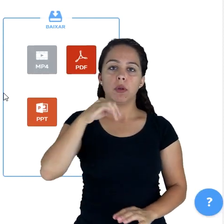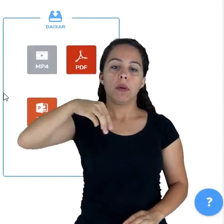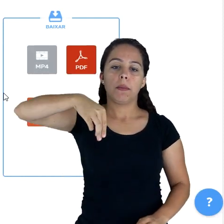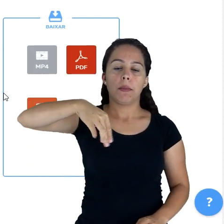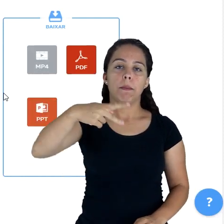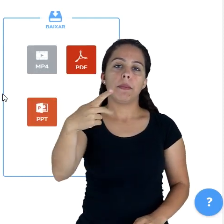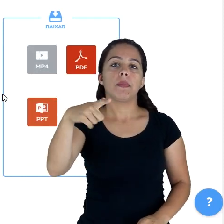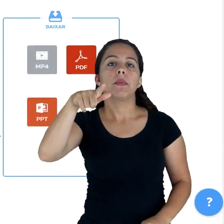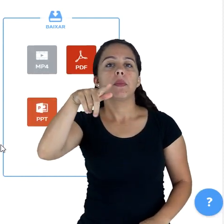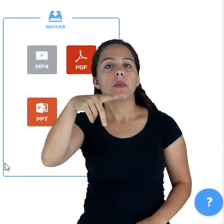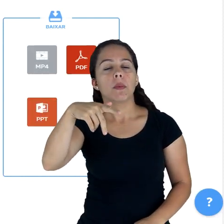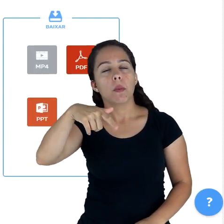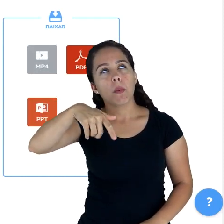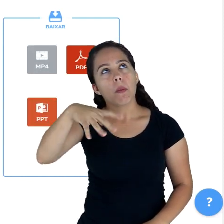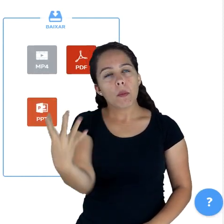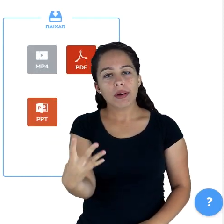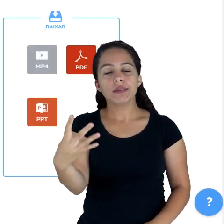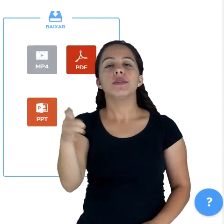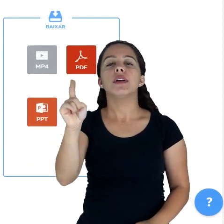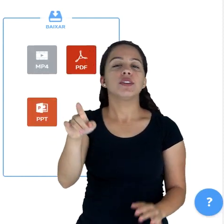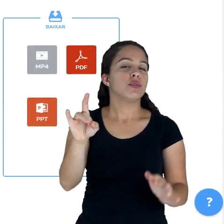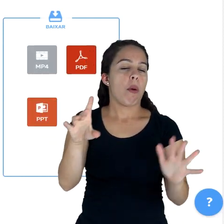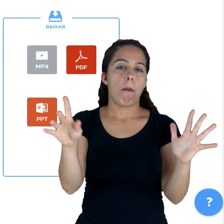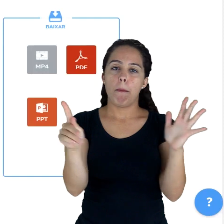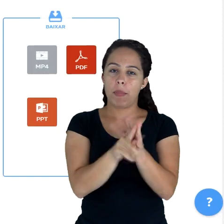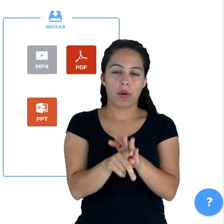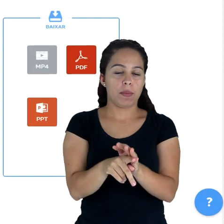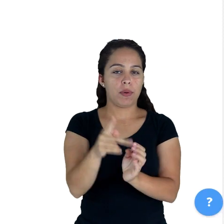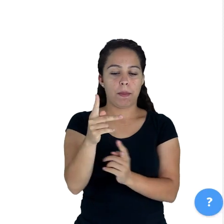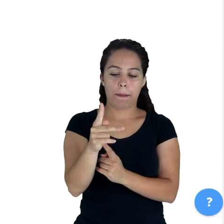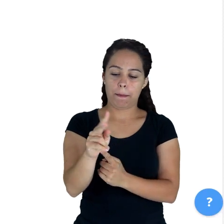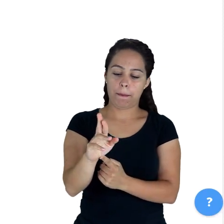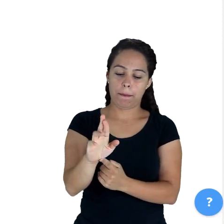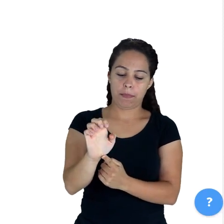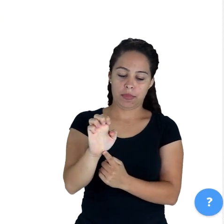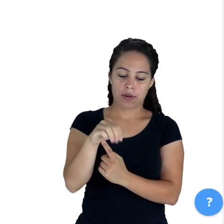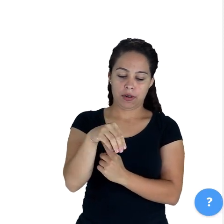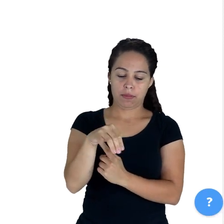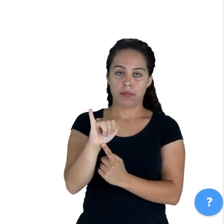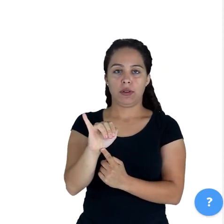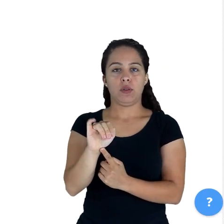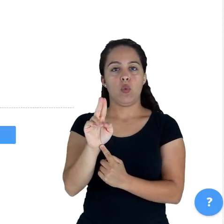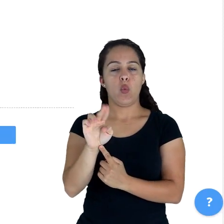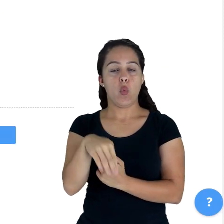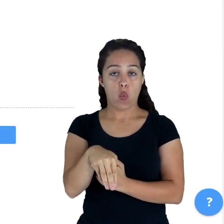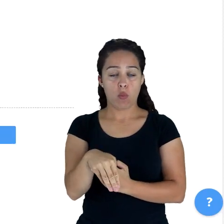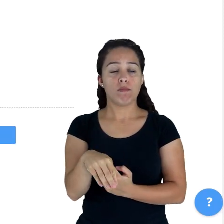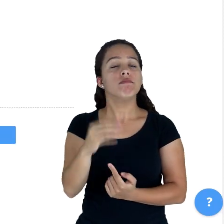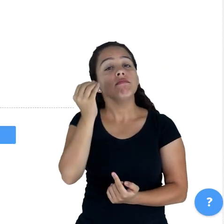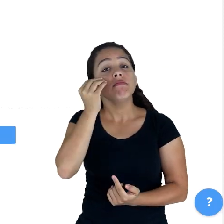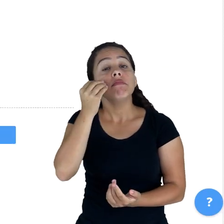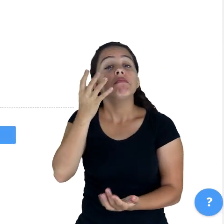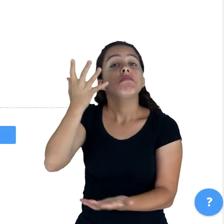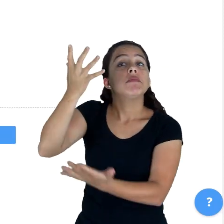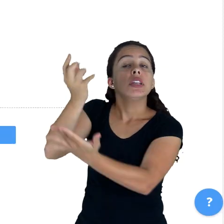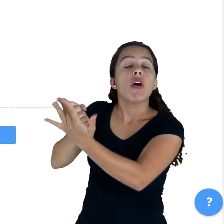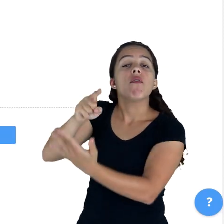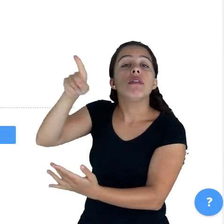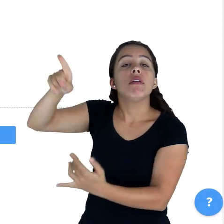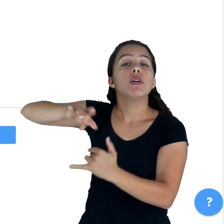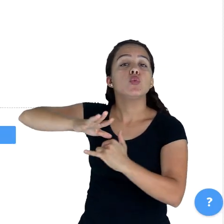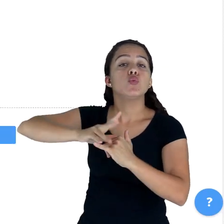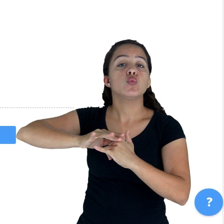porque é só pra versão premium colocar aqui como exportar para o youtube